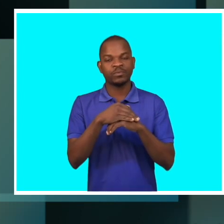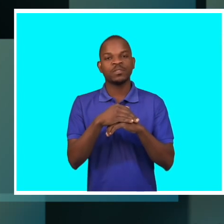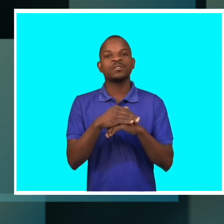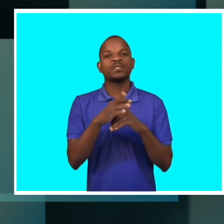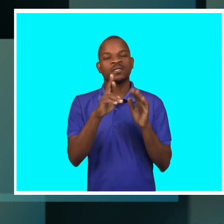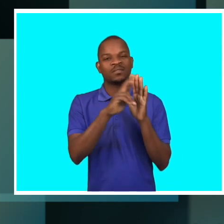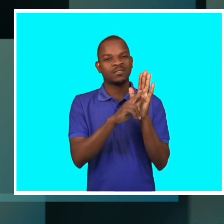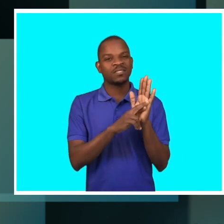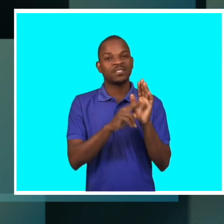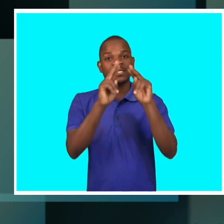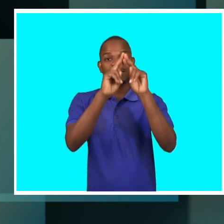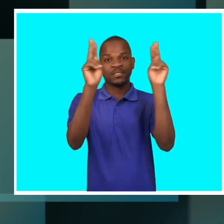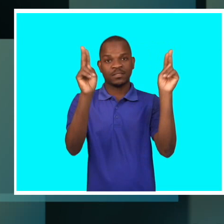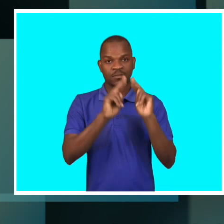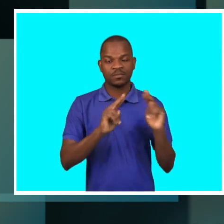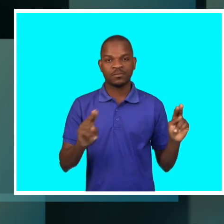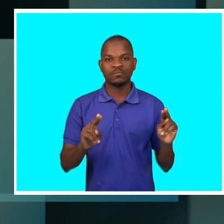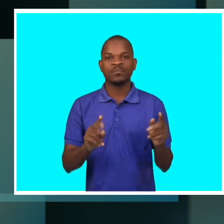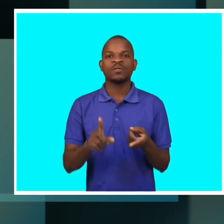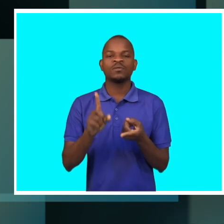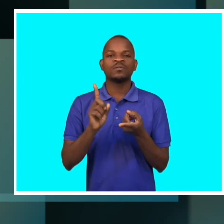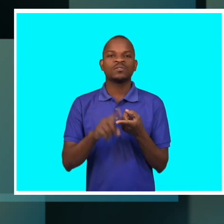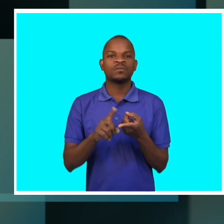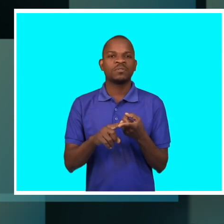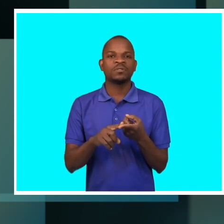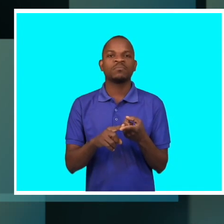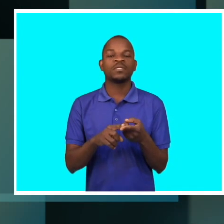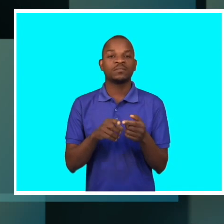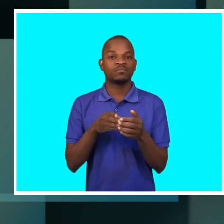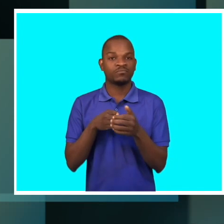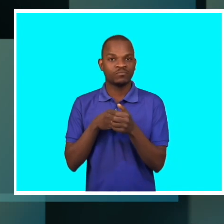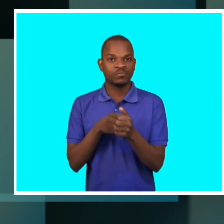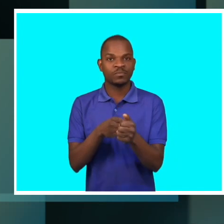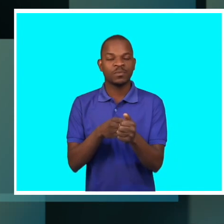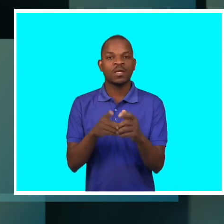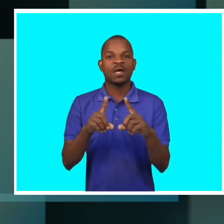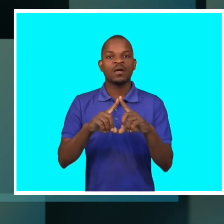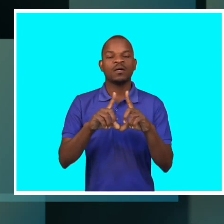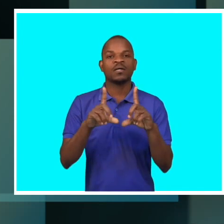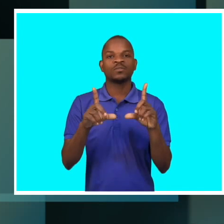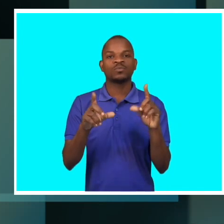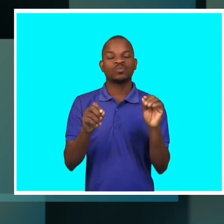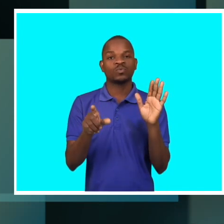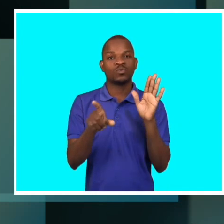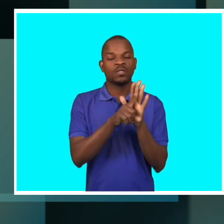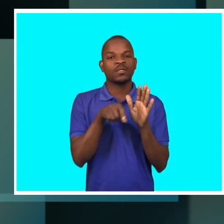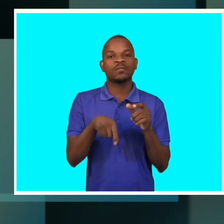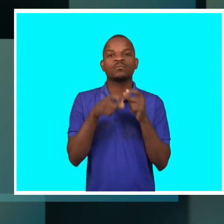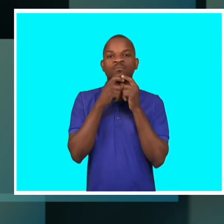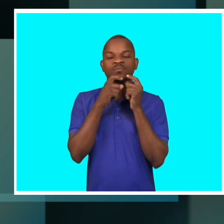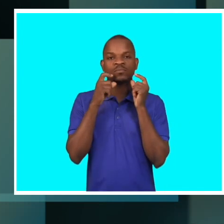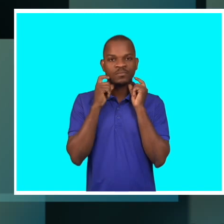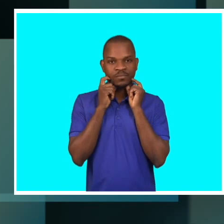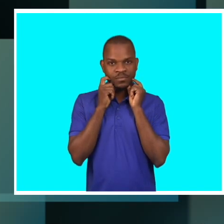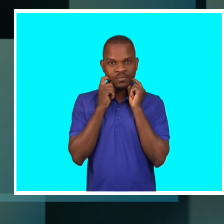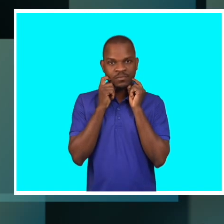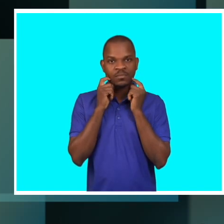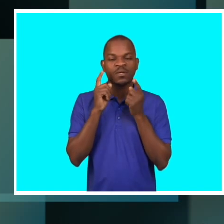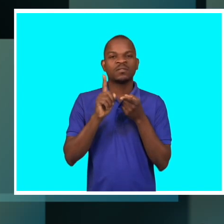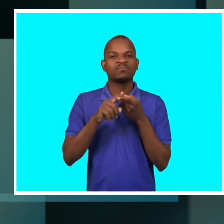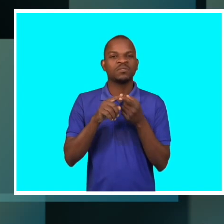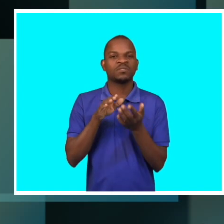portanto, os requisitos internacionais e, igualmente, respeitam, portanto, aquilo que é o dispositivo legal moçambicano.